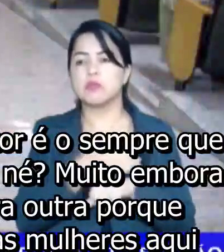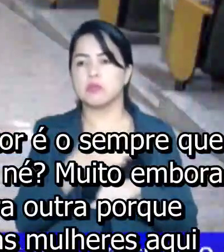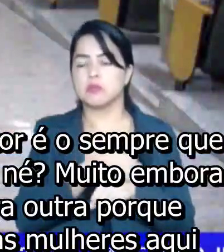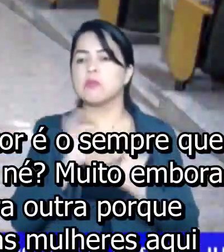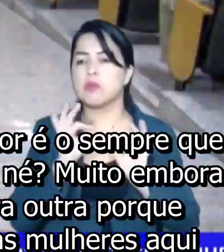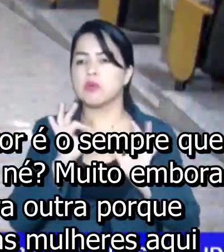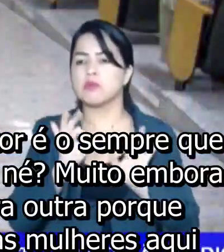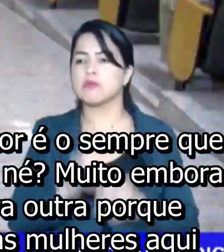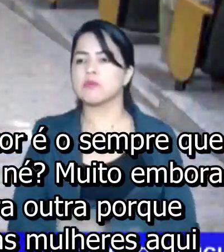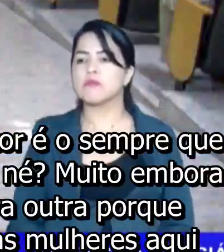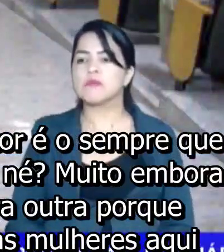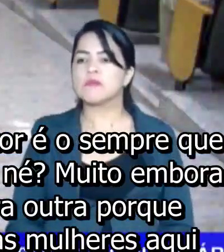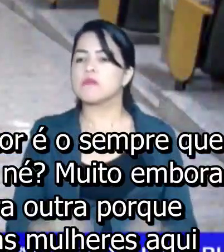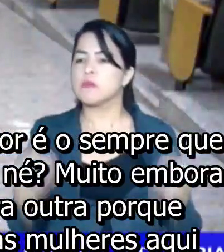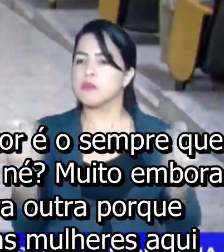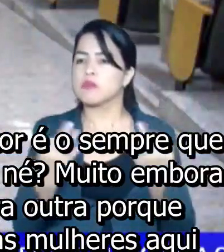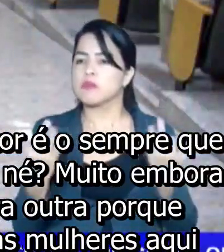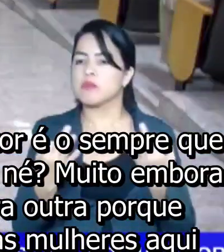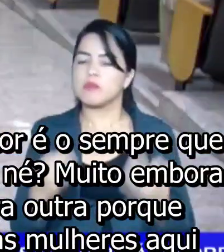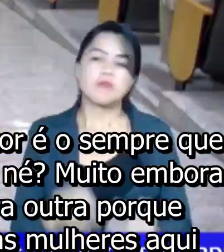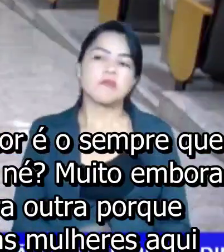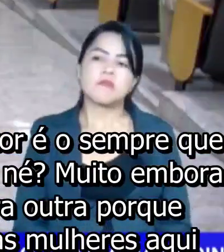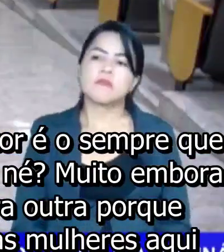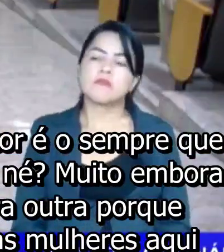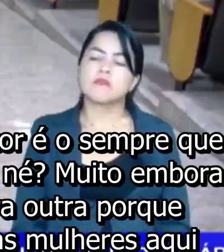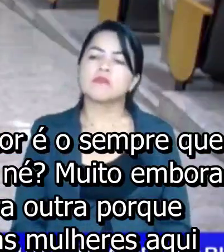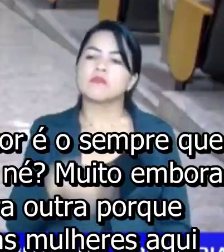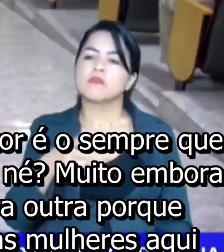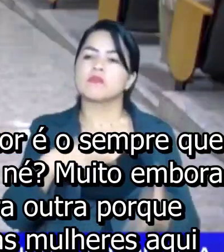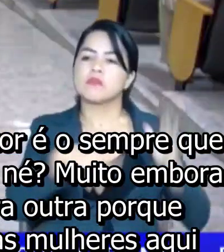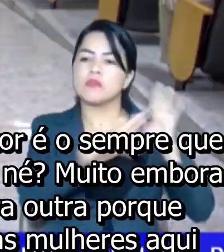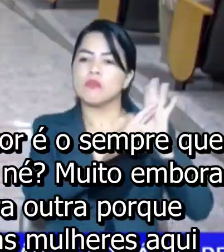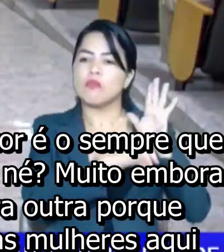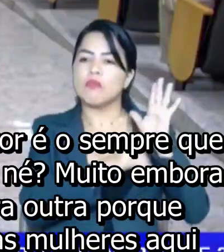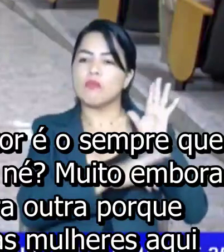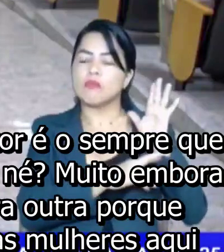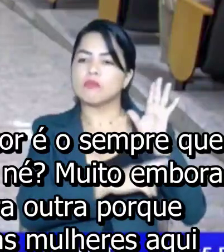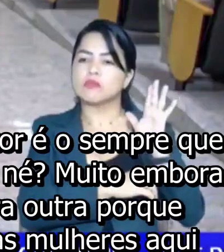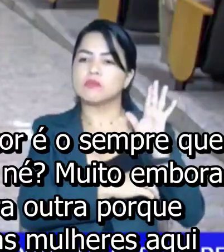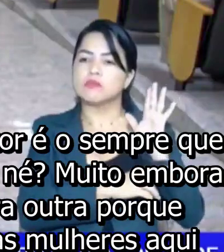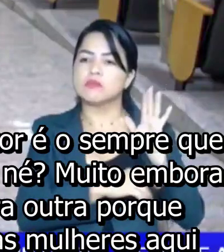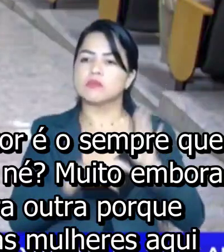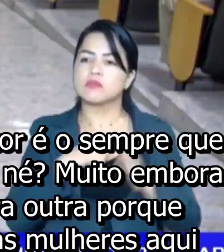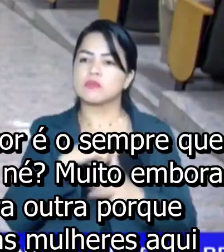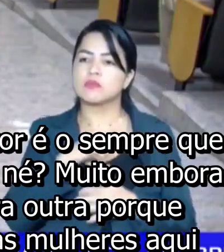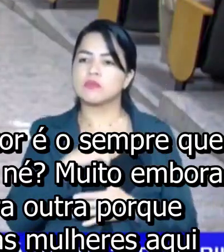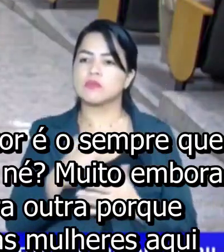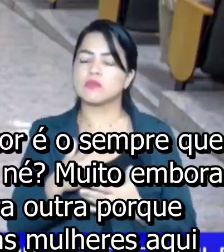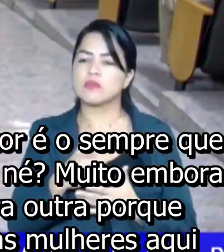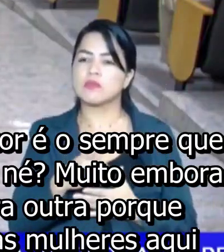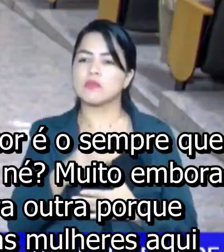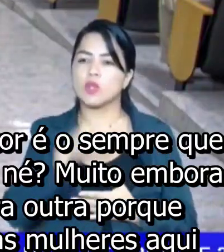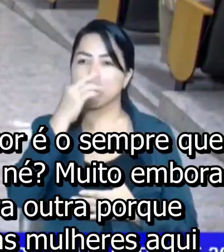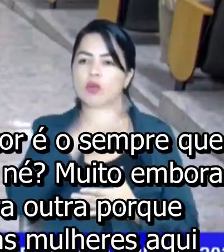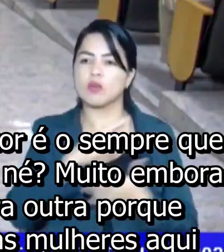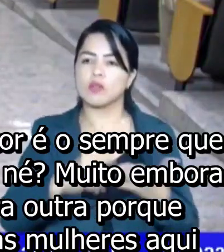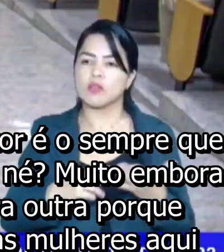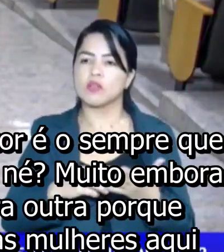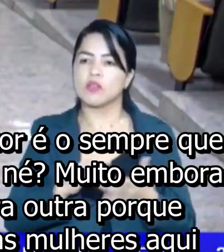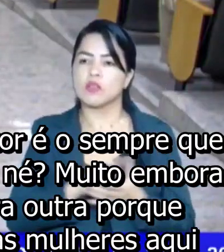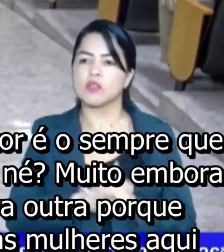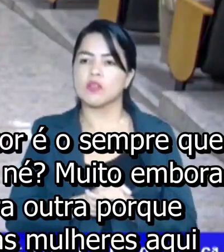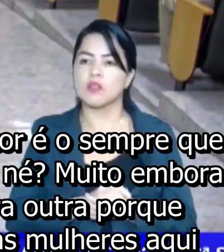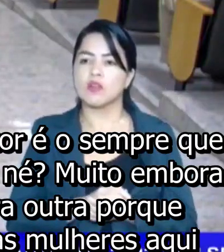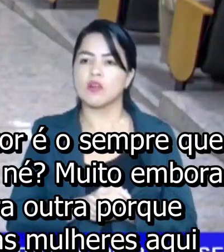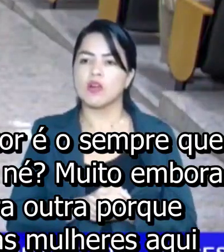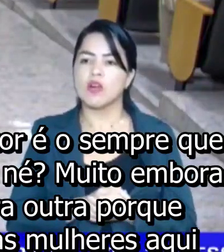quero só que... Imagem ampla do plenário, desembargador João Lages com a palavra. O bloco de julgamento vem sempre o relator na frente, né? Muito embora eu sempre